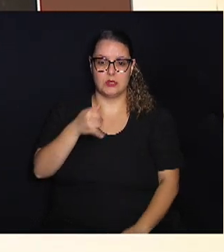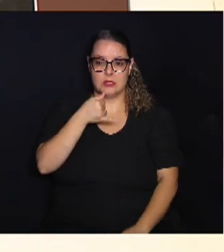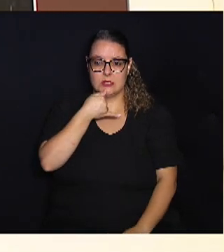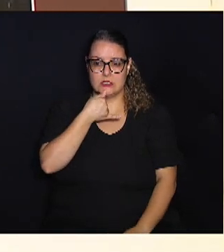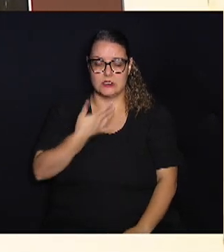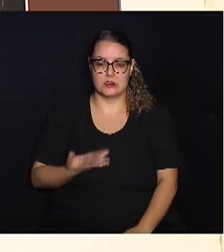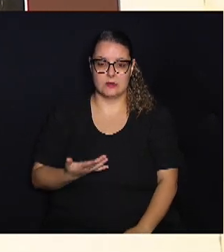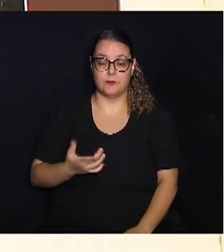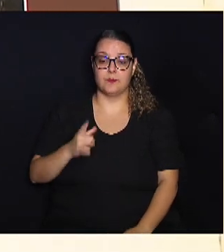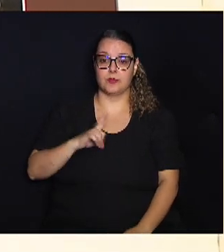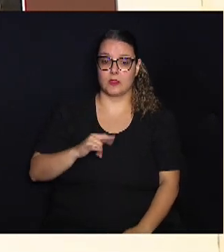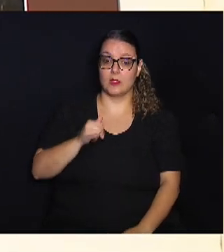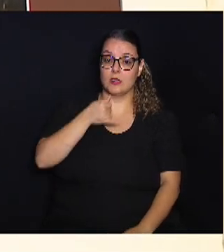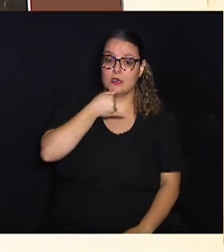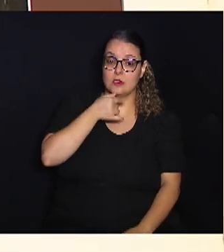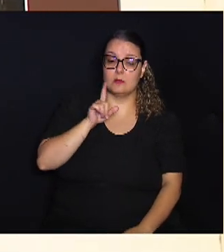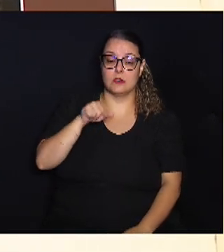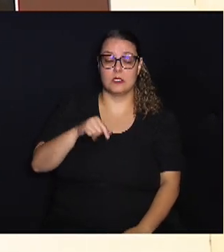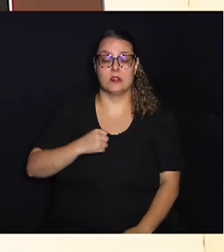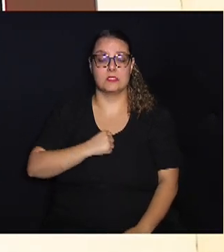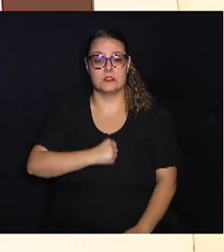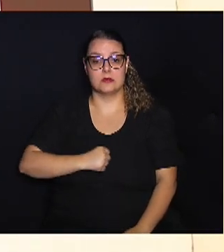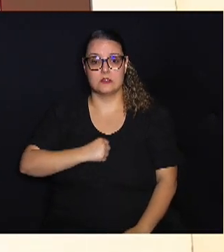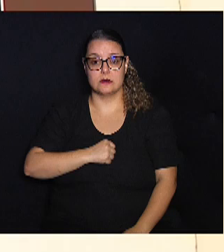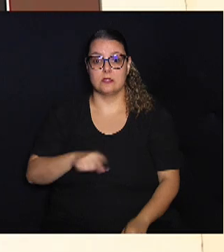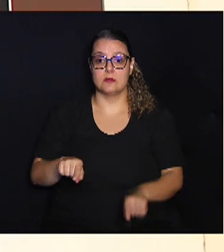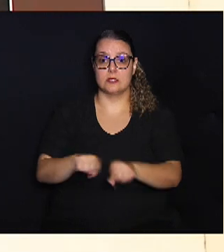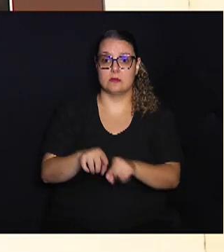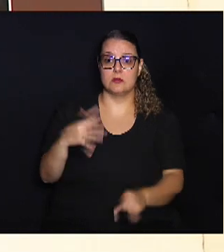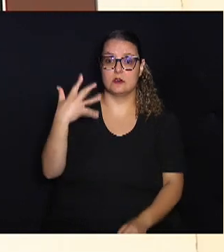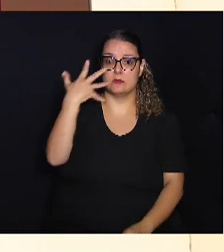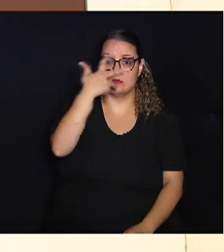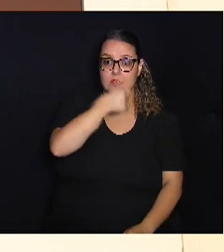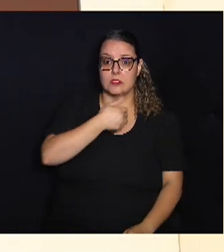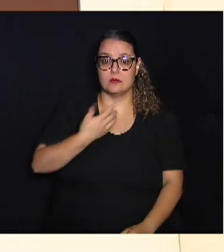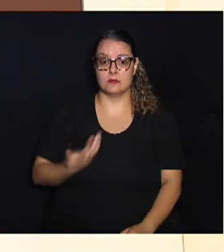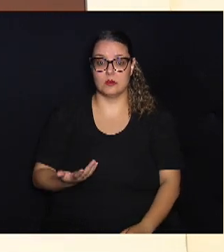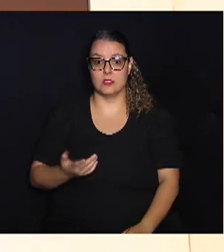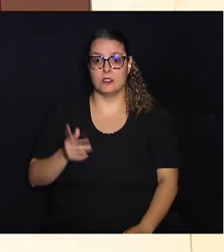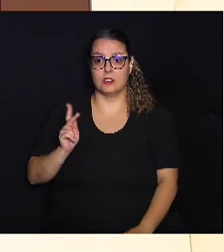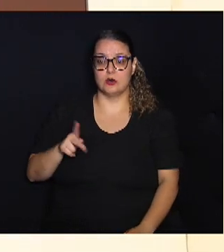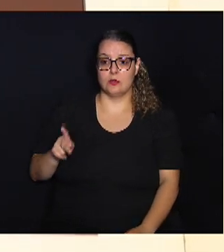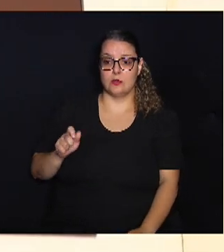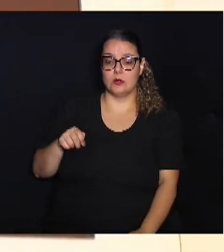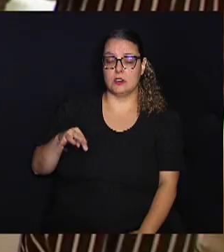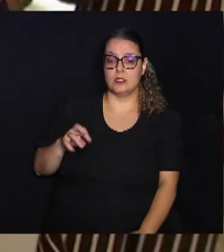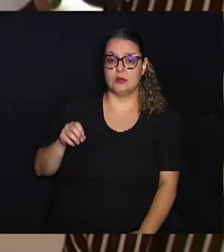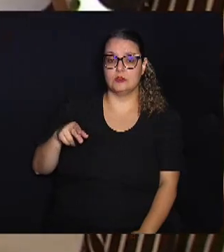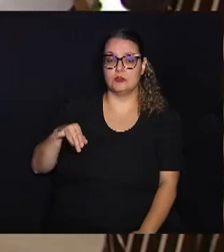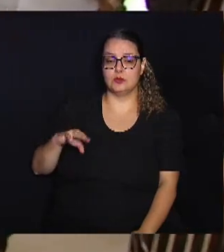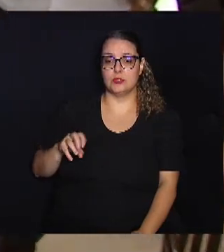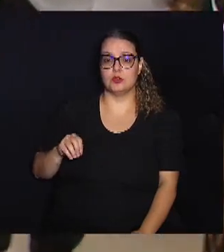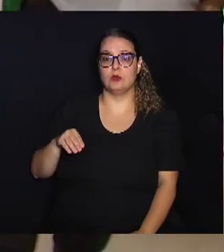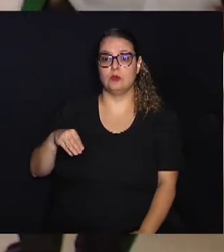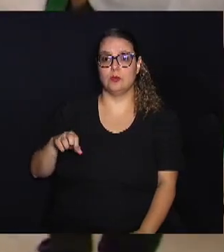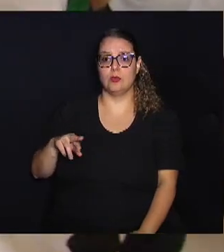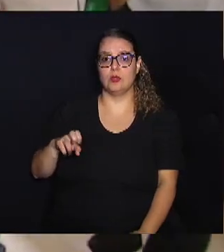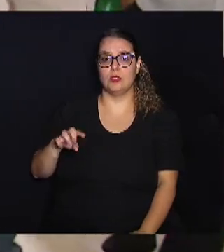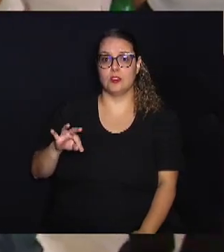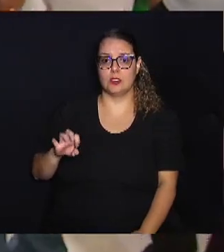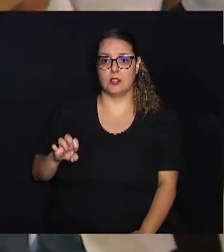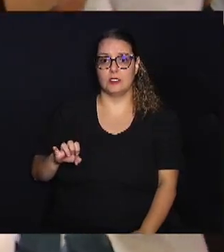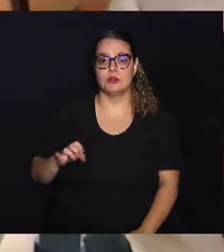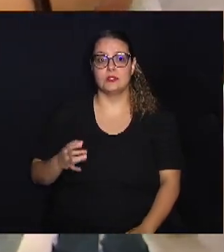a tristeza, mas tem a saudade, mas tem a beleza. E o professor Antônio Carlos Moretti, ele no seu trabalho